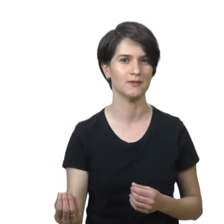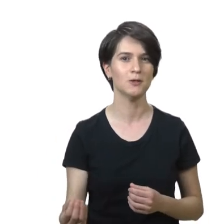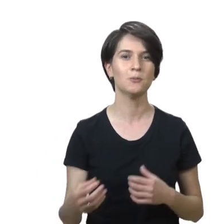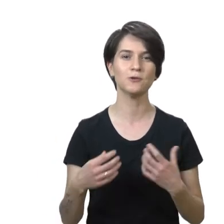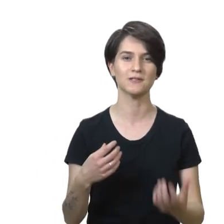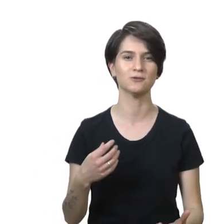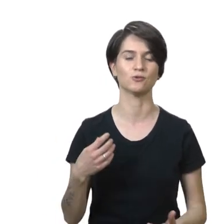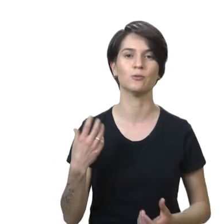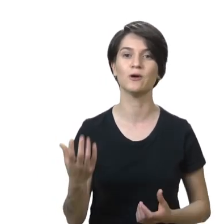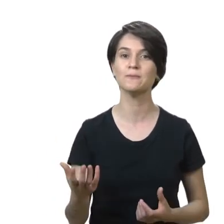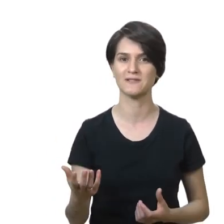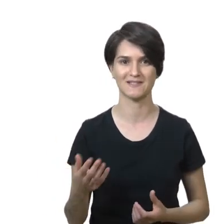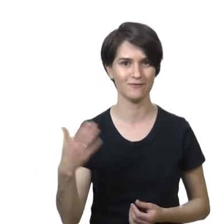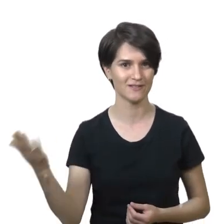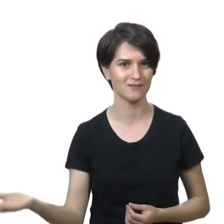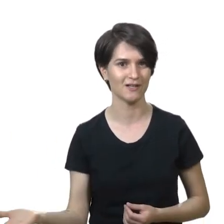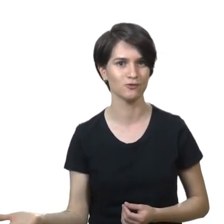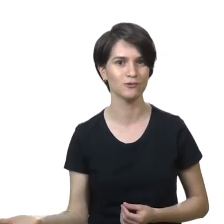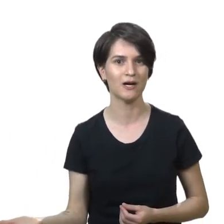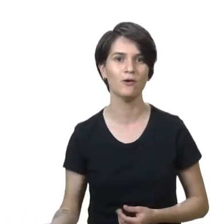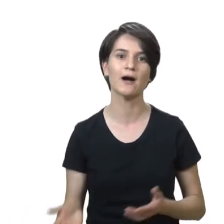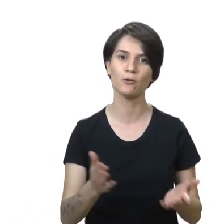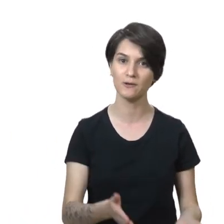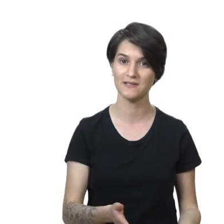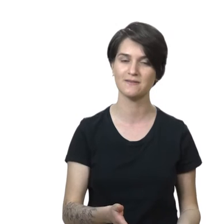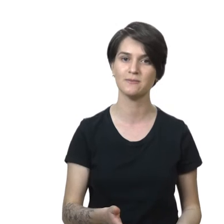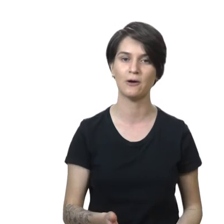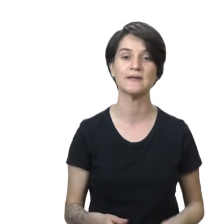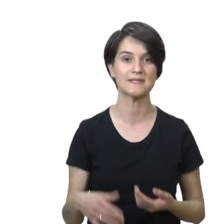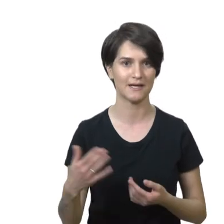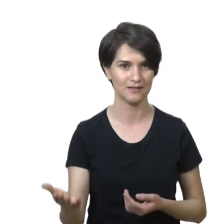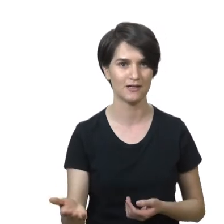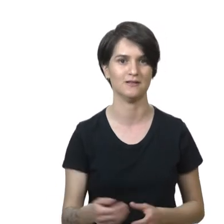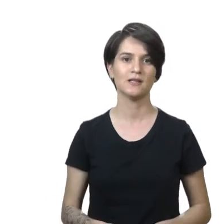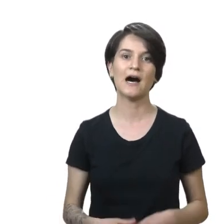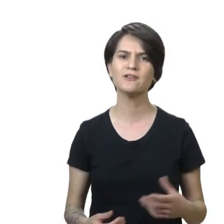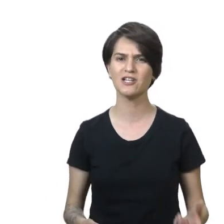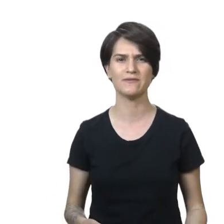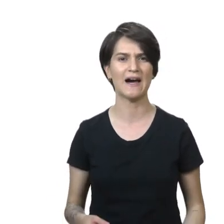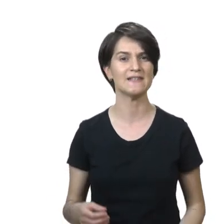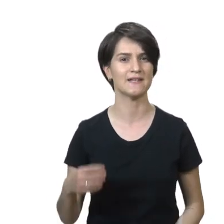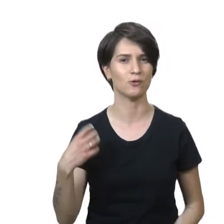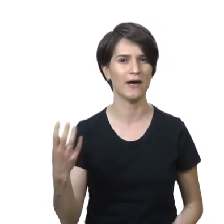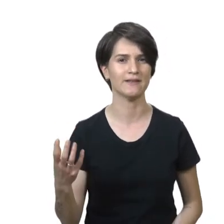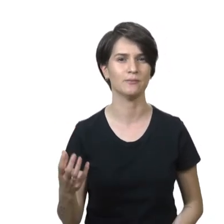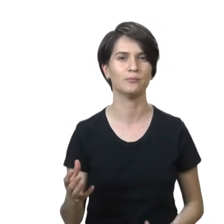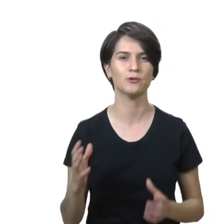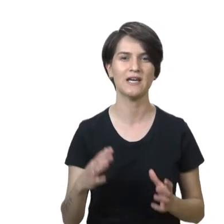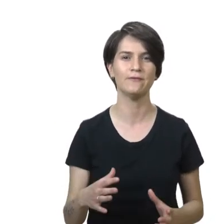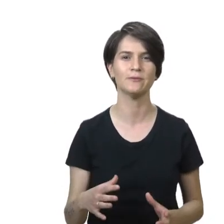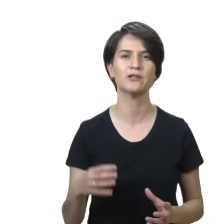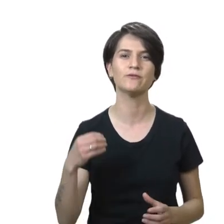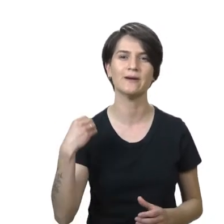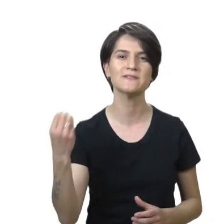candidaturas. Portanto, como ambos estão flexionados no plural, a concordância verbal está adequada. A alternativa A está incorreta